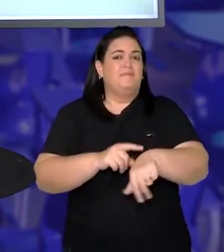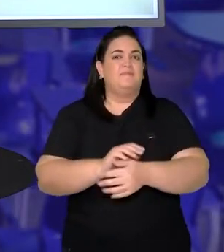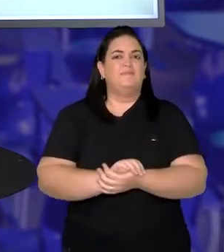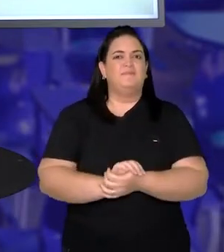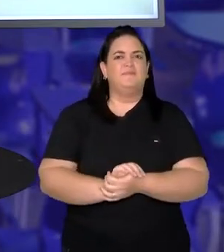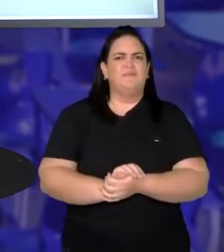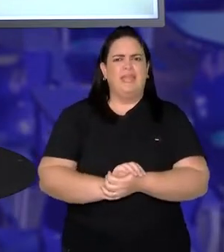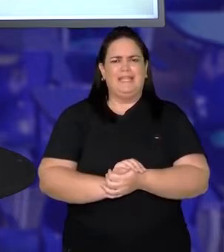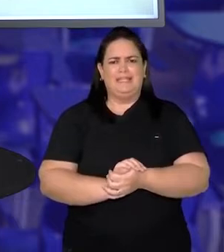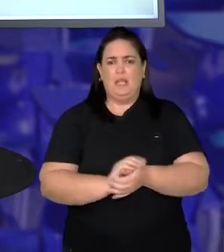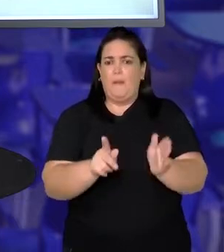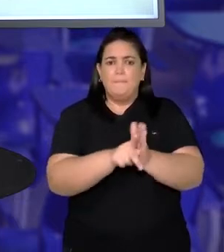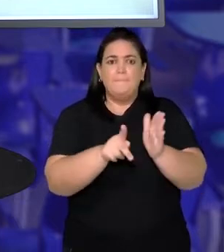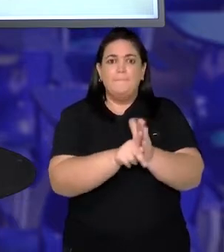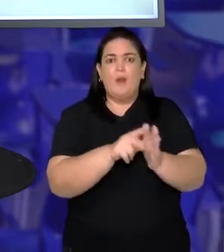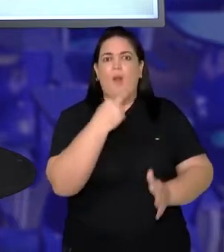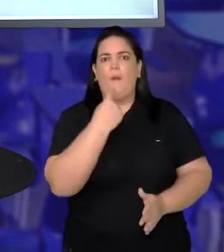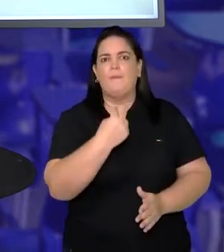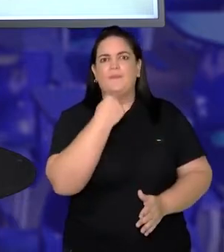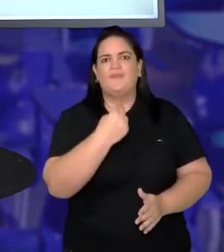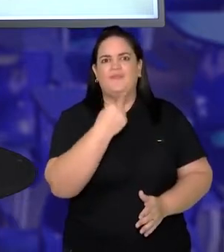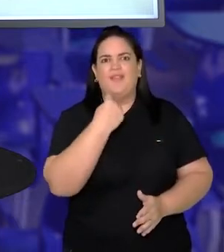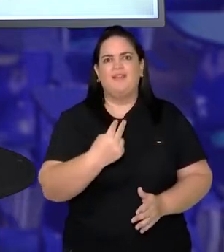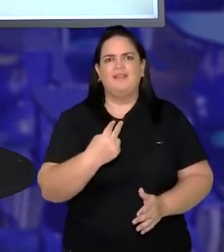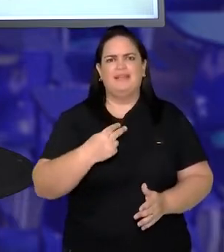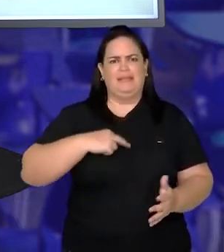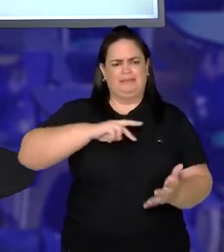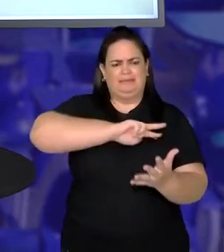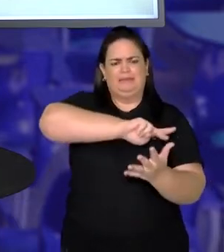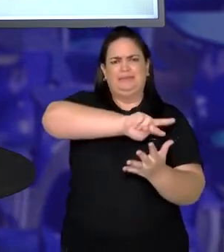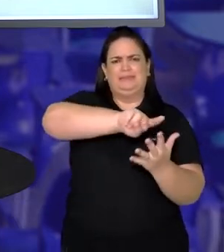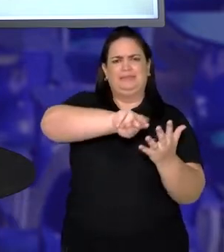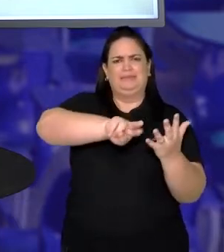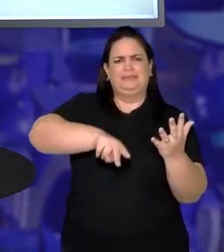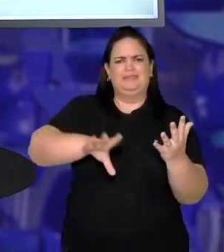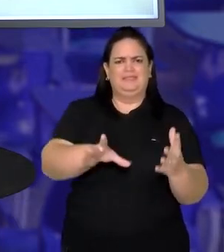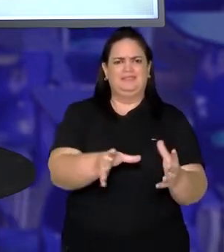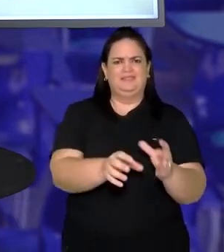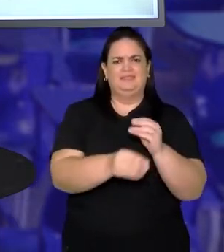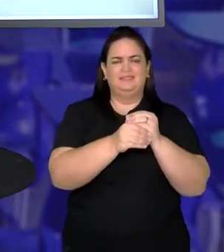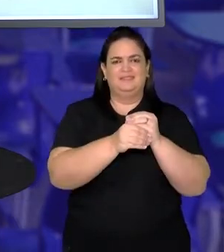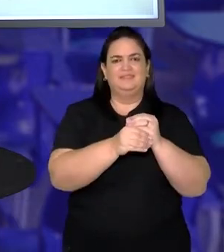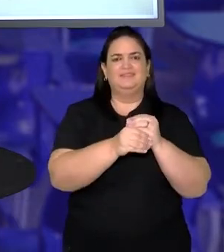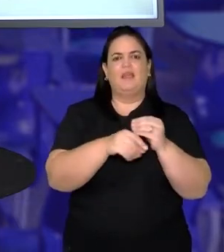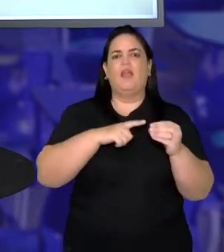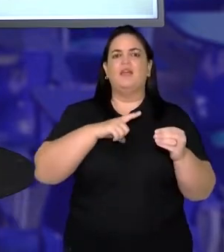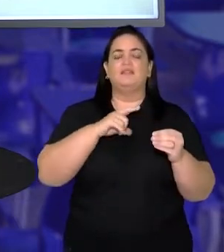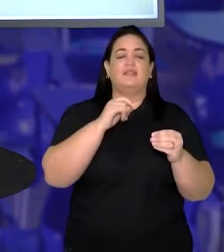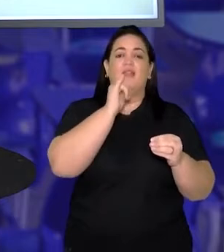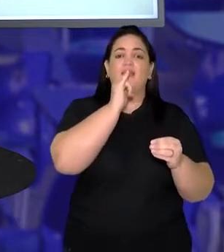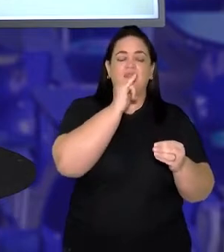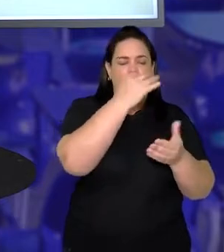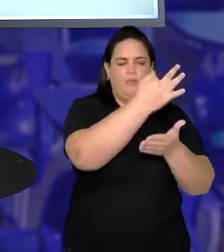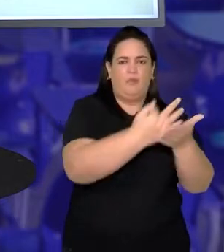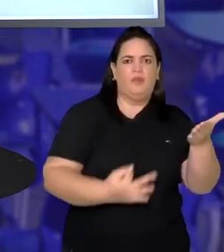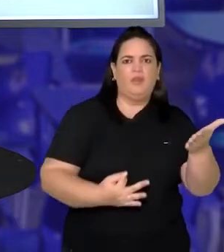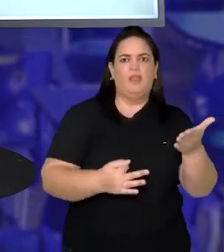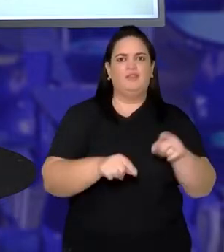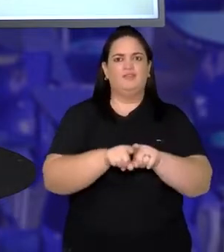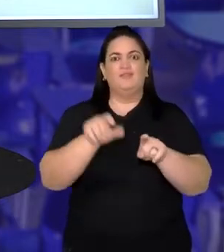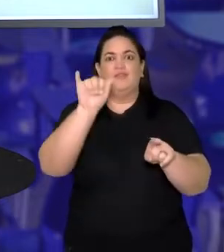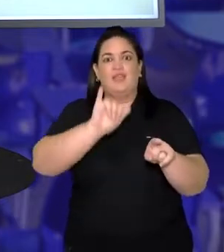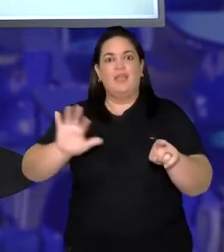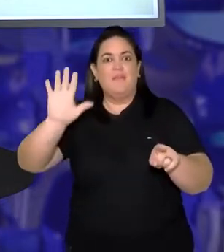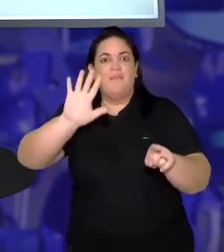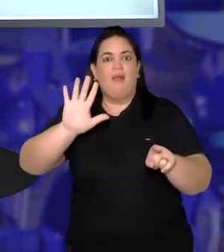situações de uso da língua bem articulado com outras variáveis. Por exemplo, eu tenho texto, eu tenho